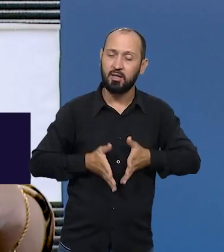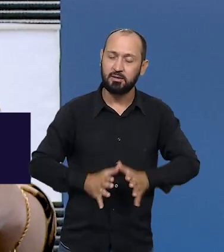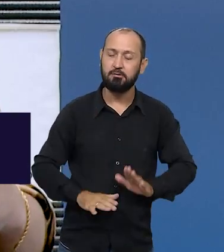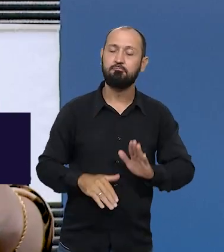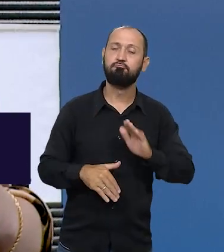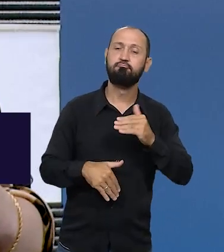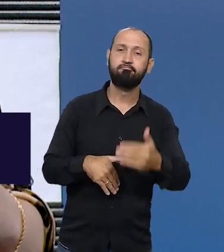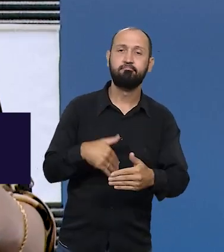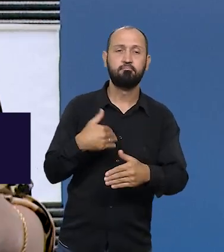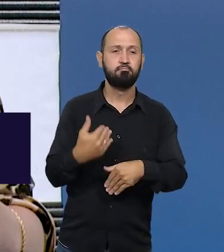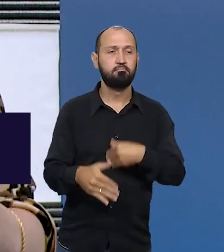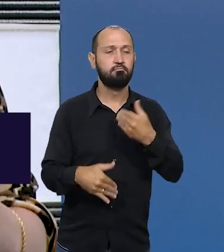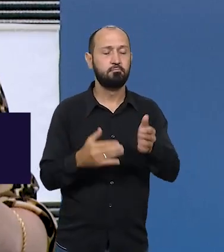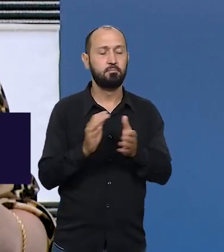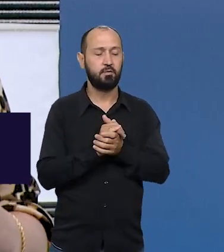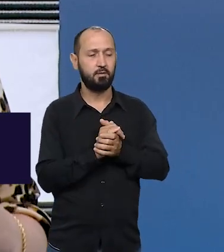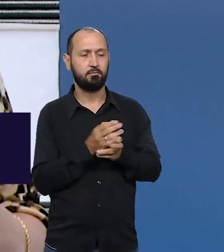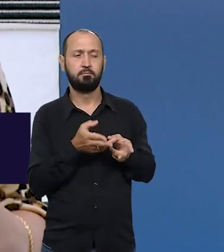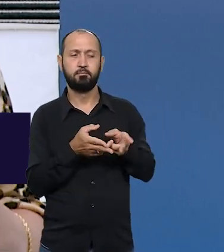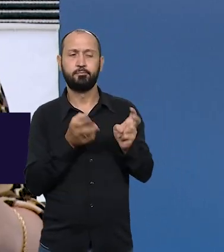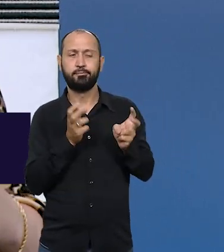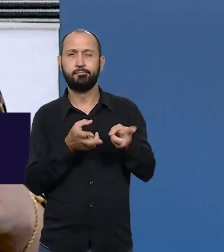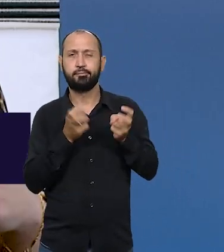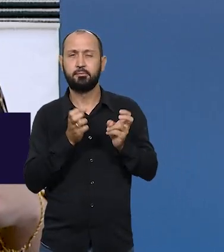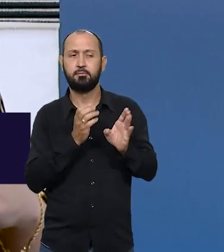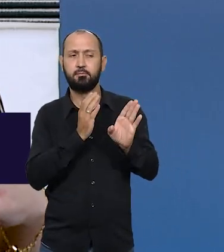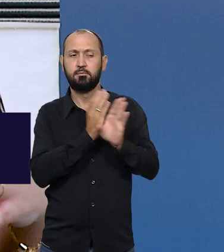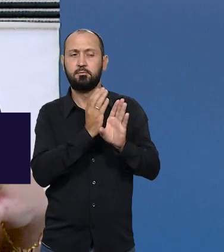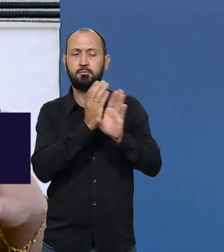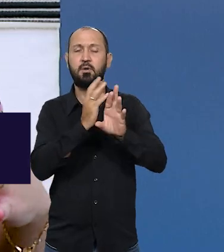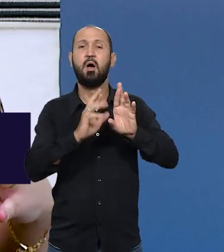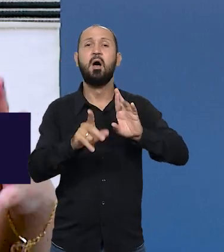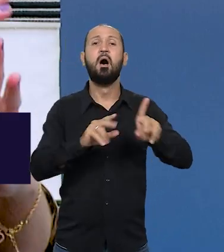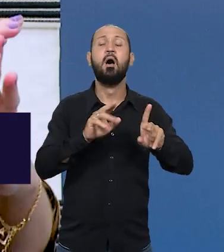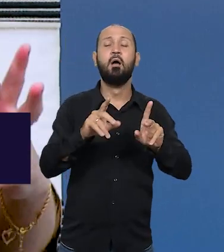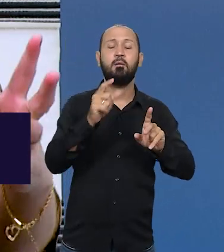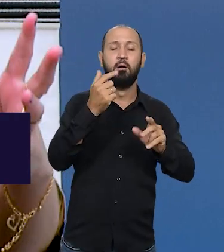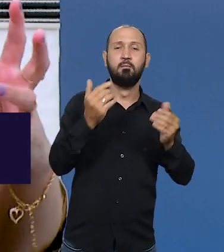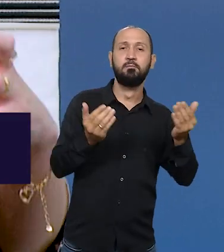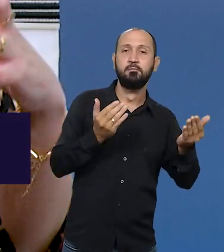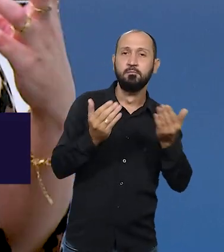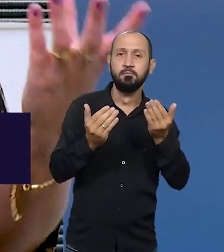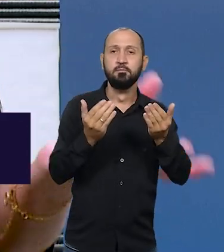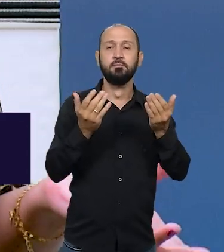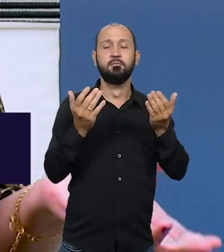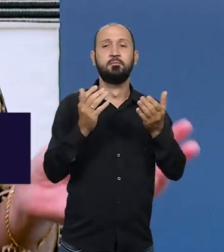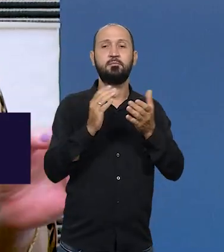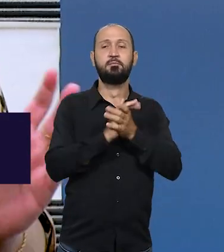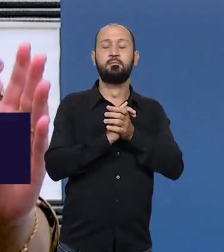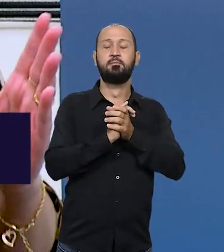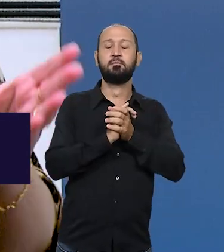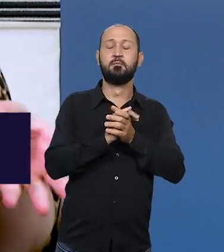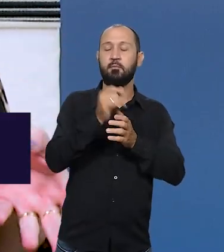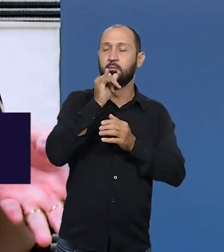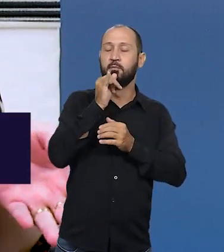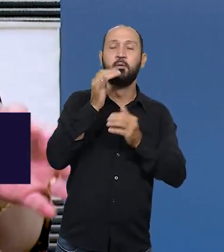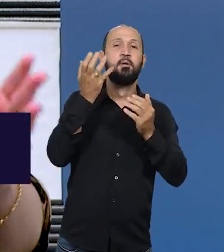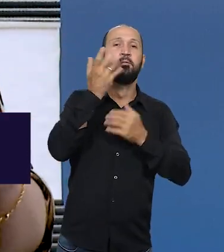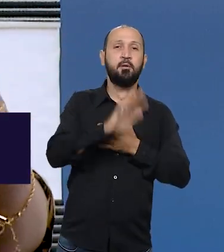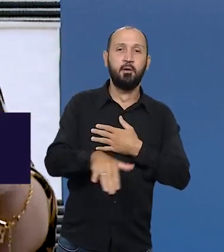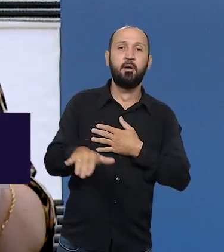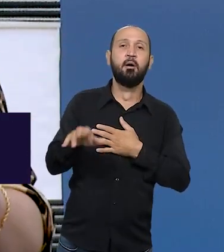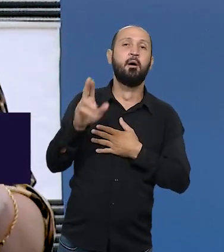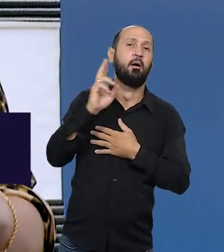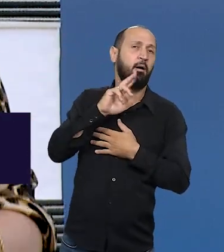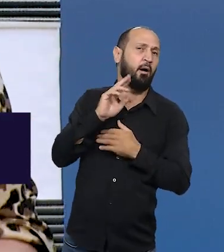com o tempo vão passando, você vai observando as diferenças através de comparações, né, com as